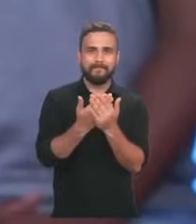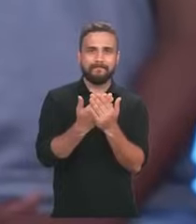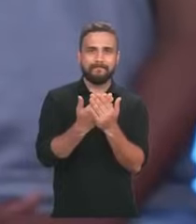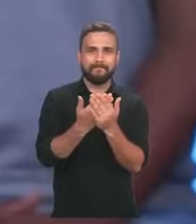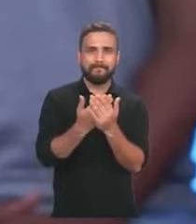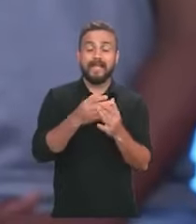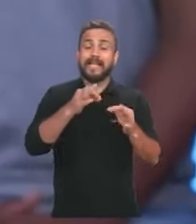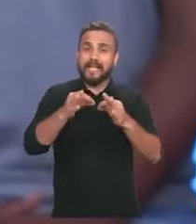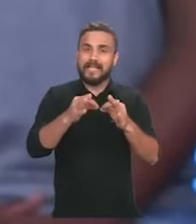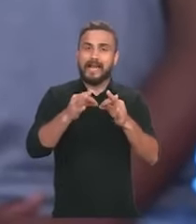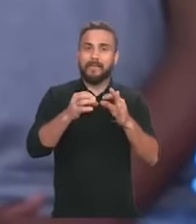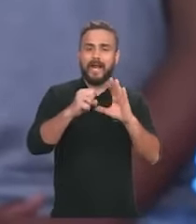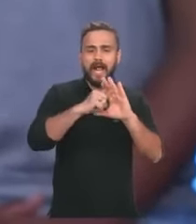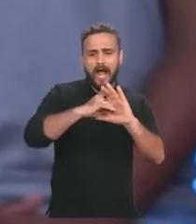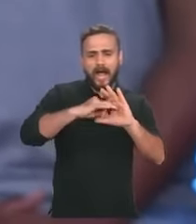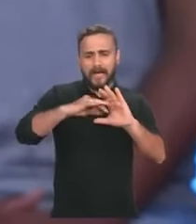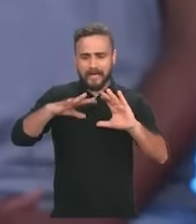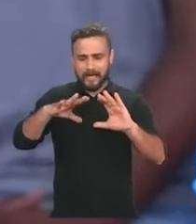para o contexto europeu.